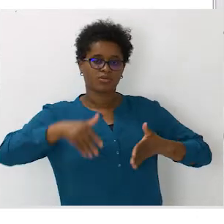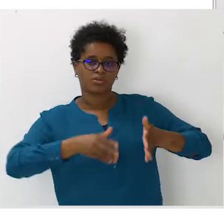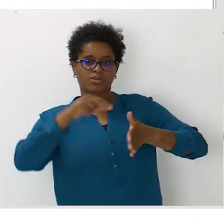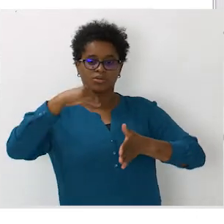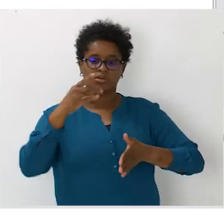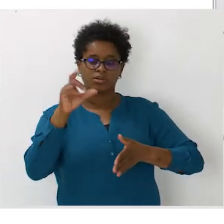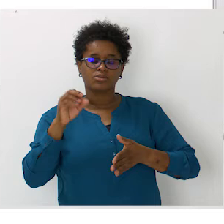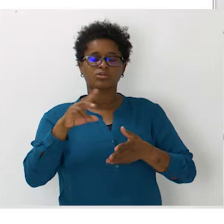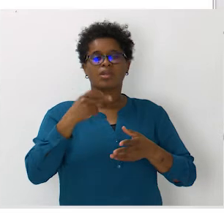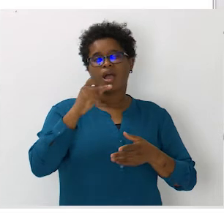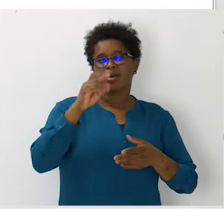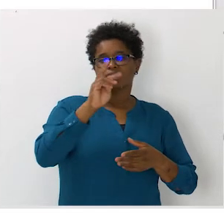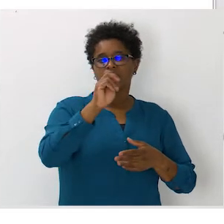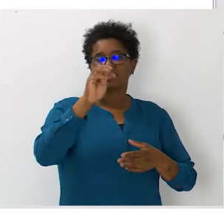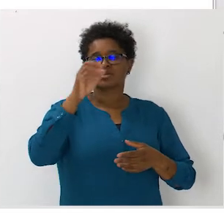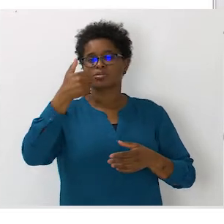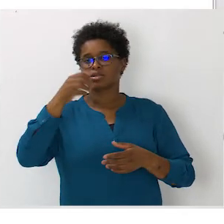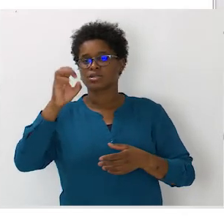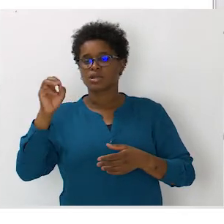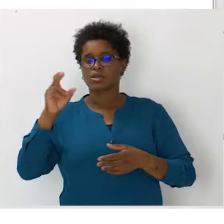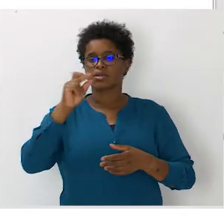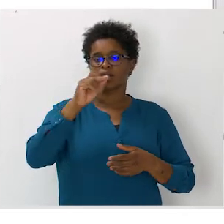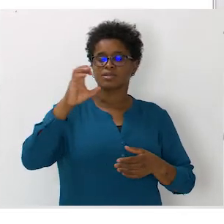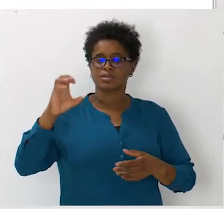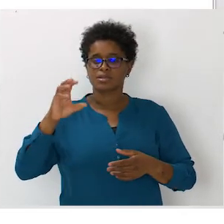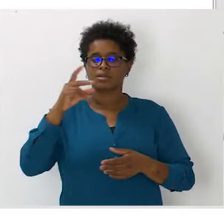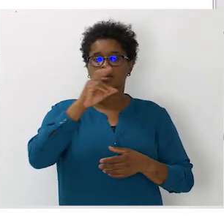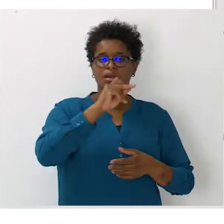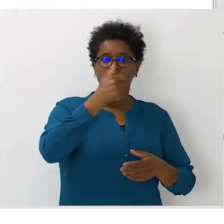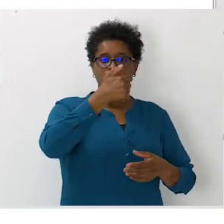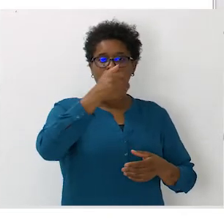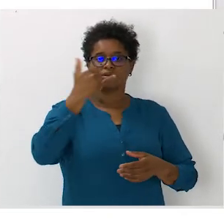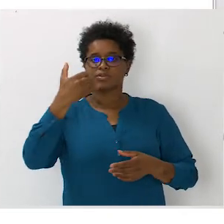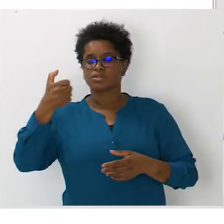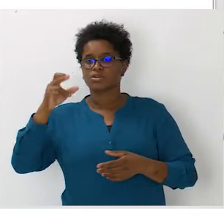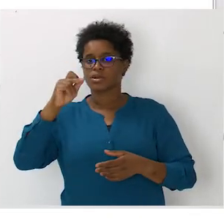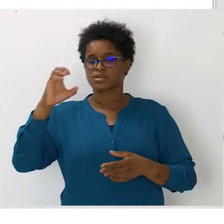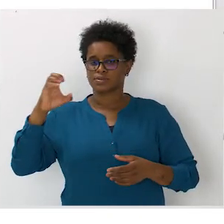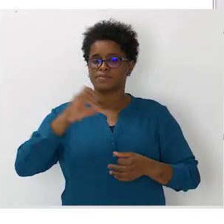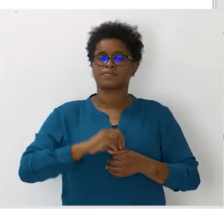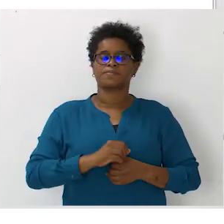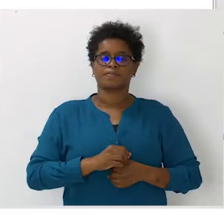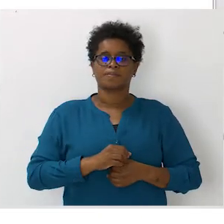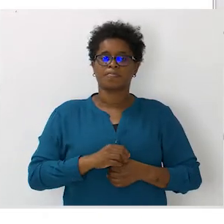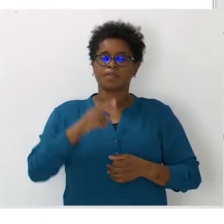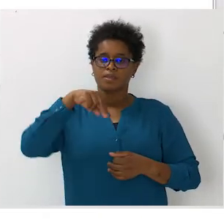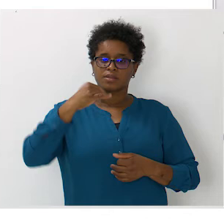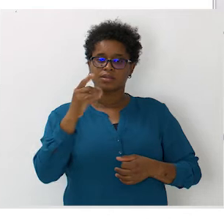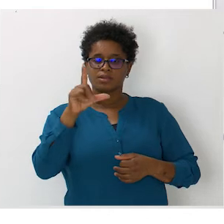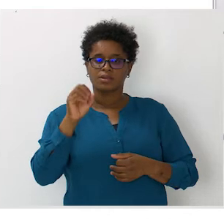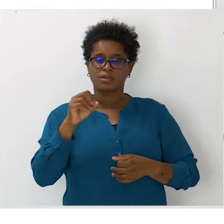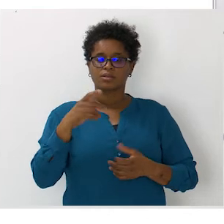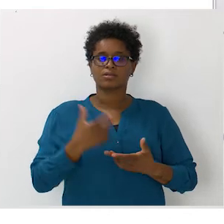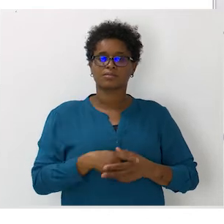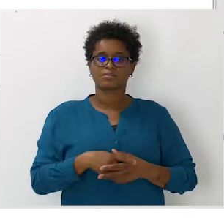entre 3.500 a.C. a 525 a.C. Nilo é